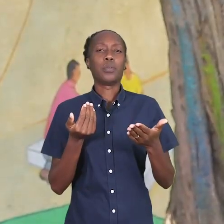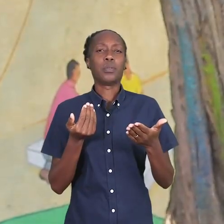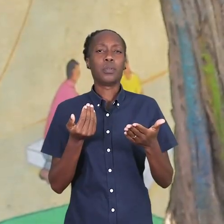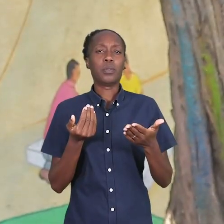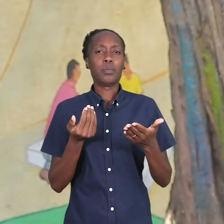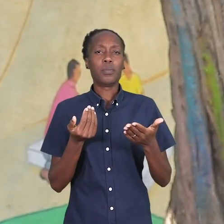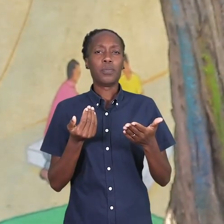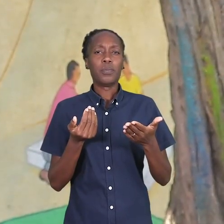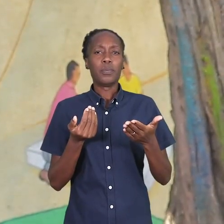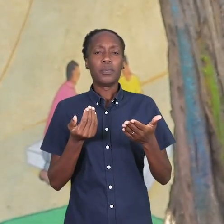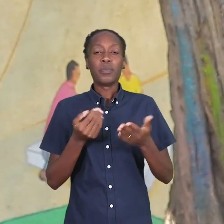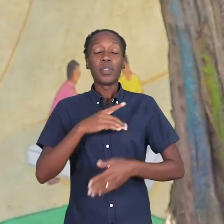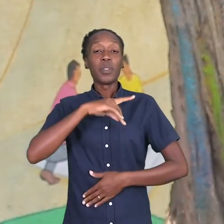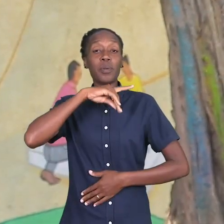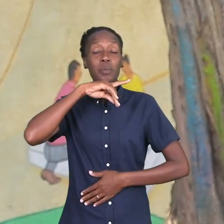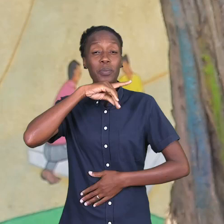Porque